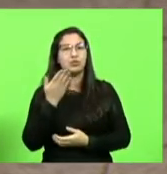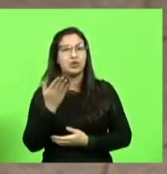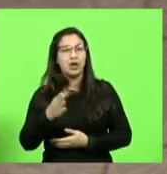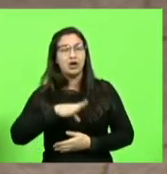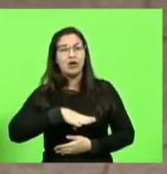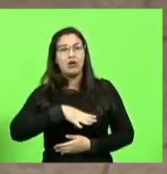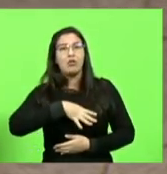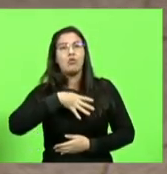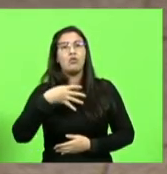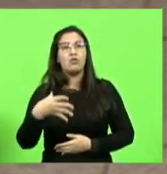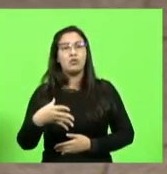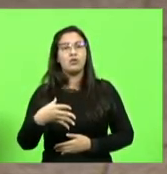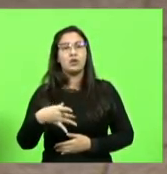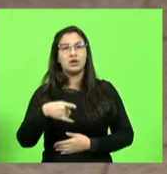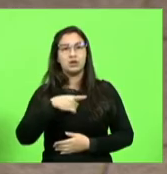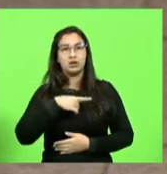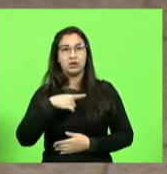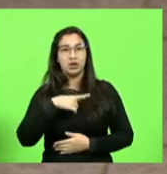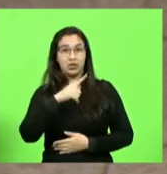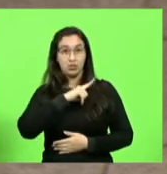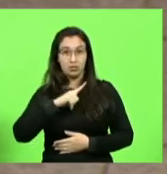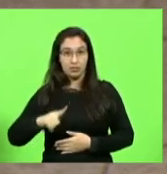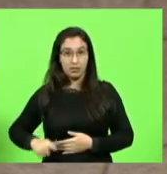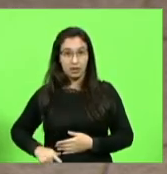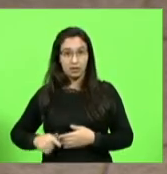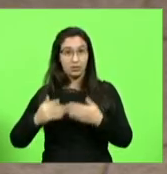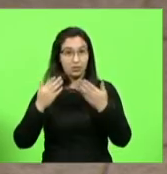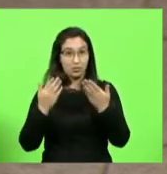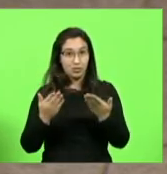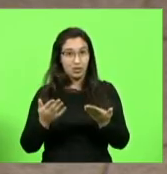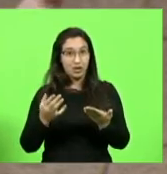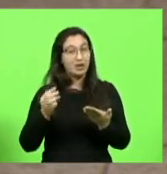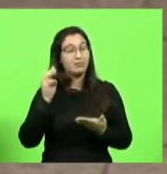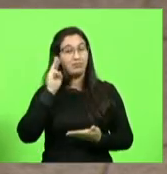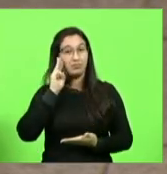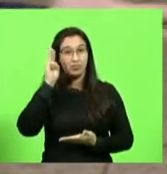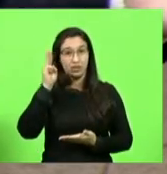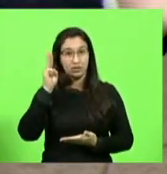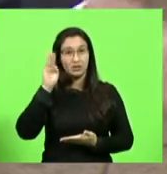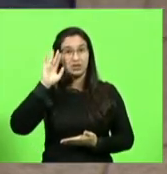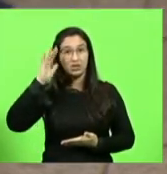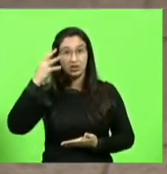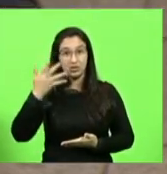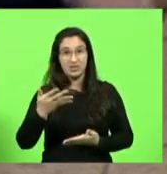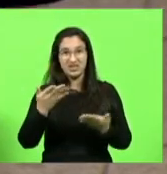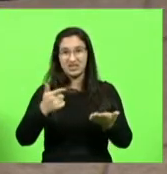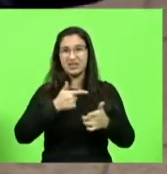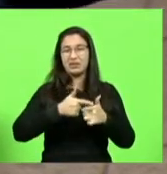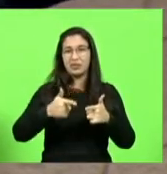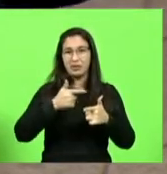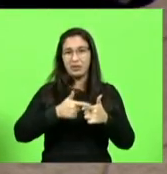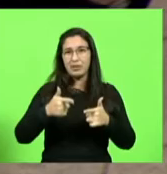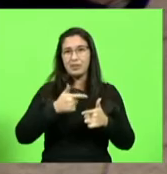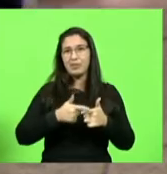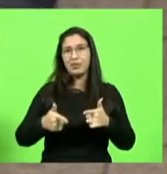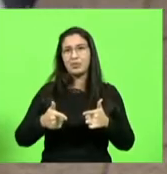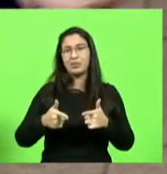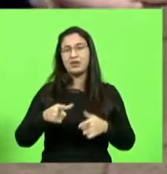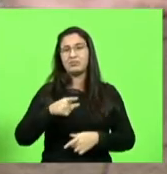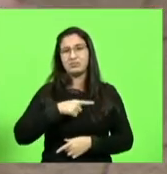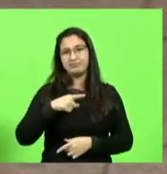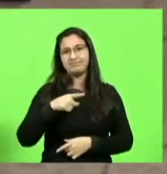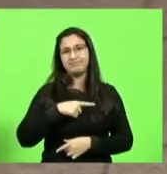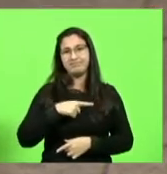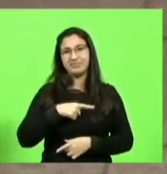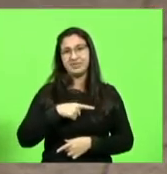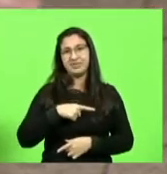coragem que o nosso governador teve para resolver esse chachicho, esse pepino, para